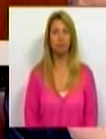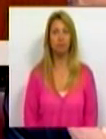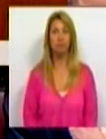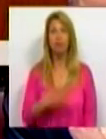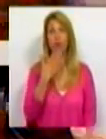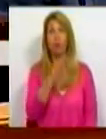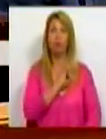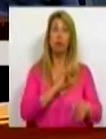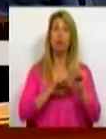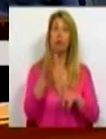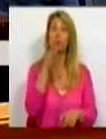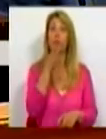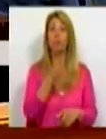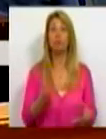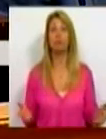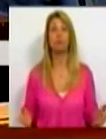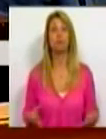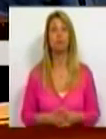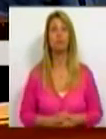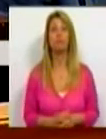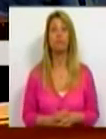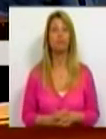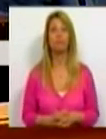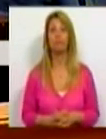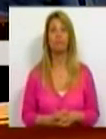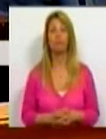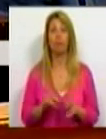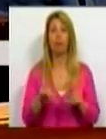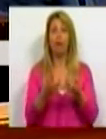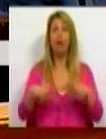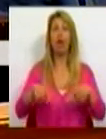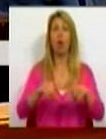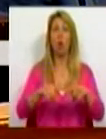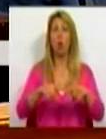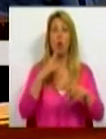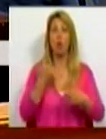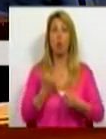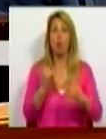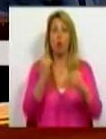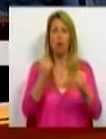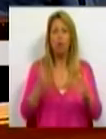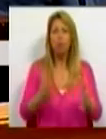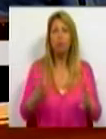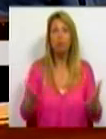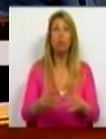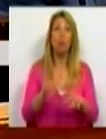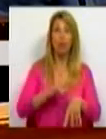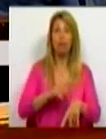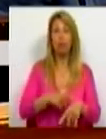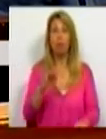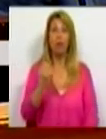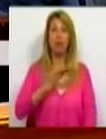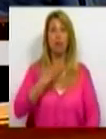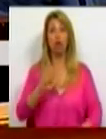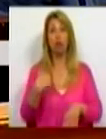Peço aos senhores deputados para não tornarem esta reunião muito tensa, até porque o tempo do PSD já foi excedido em